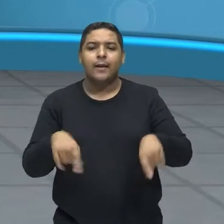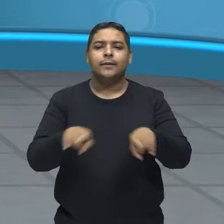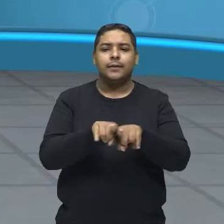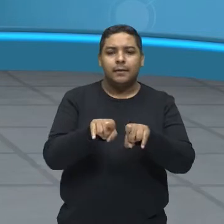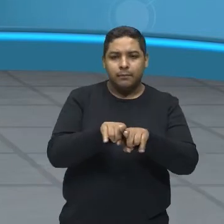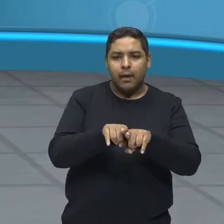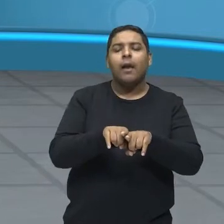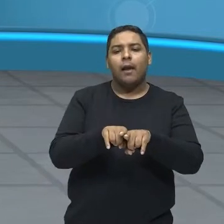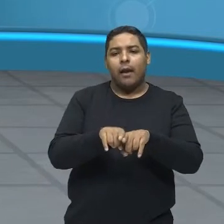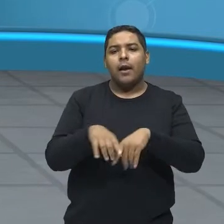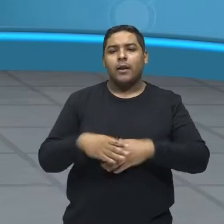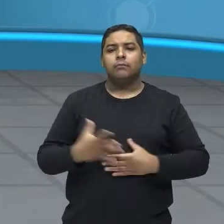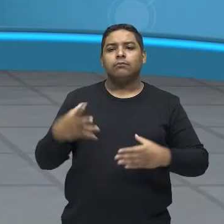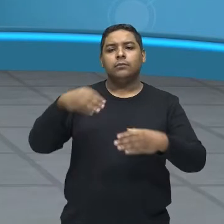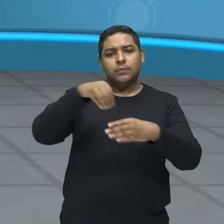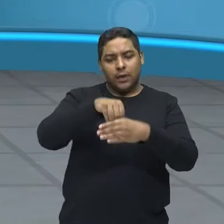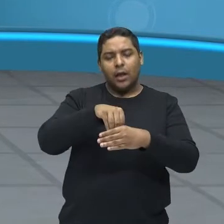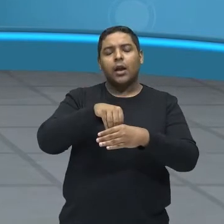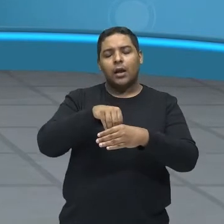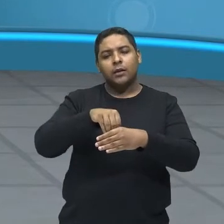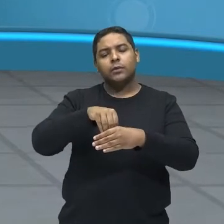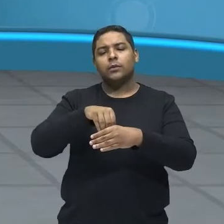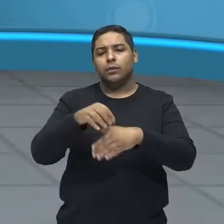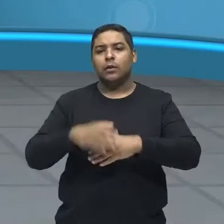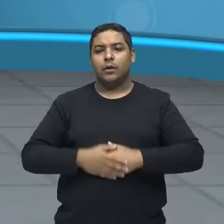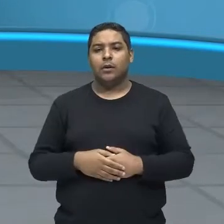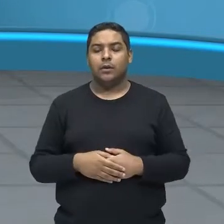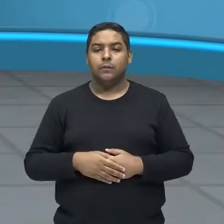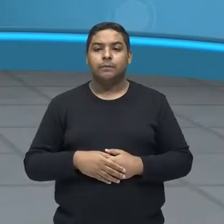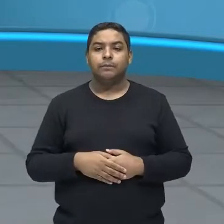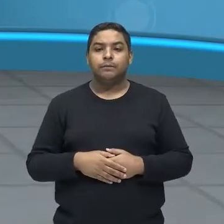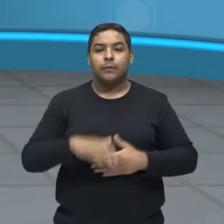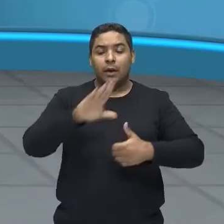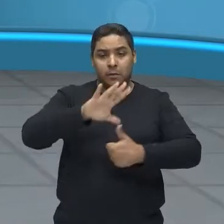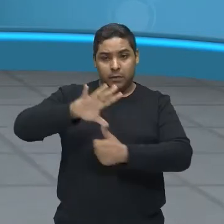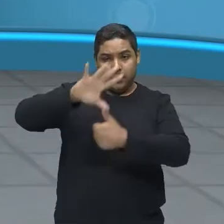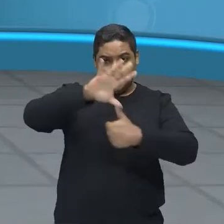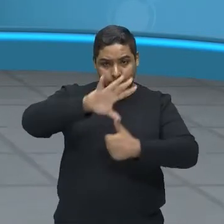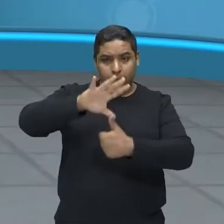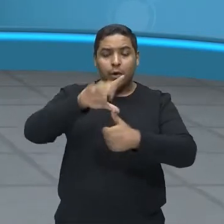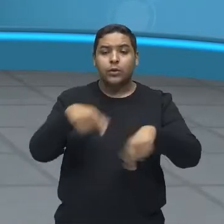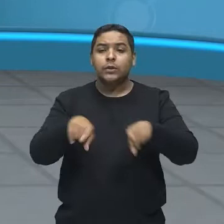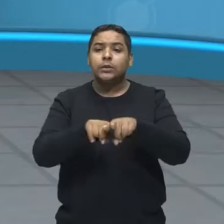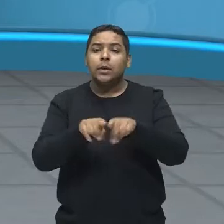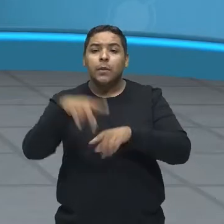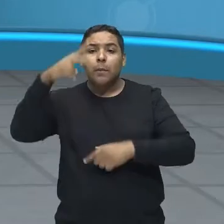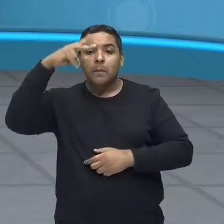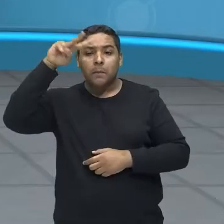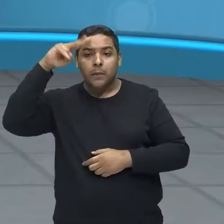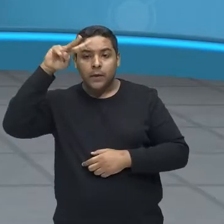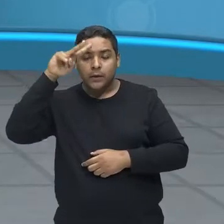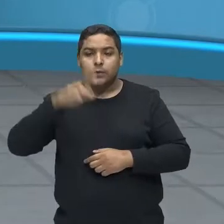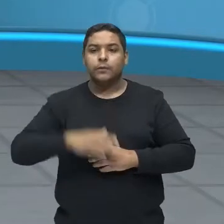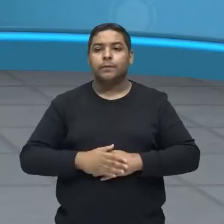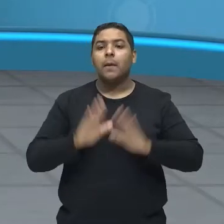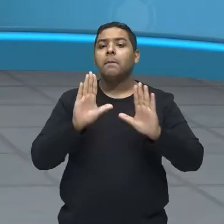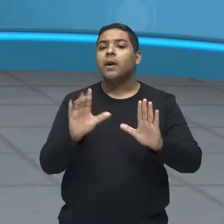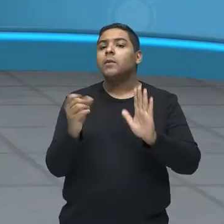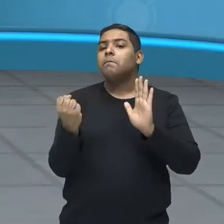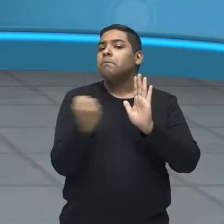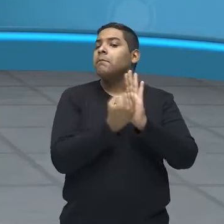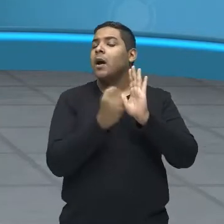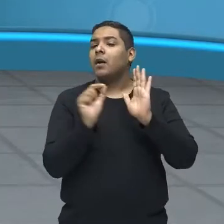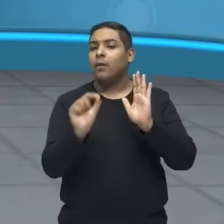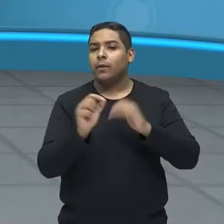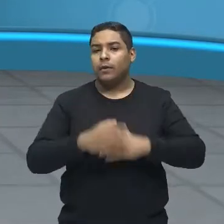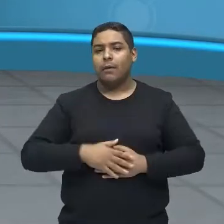da América do Norte, e o México. Mas o que marca bastante essa parte aí da América do Norte, né, essa economia norte-americana, vai